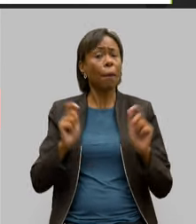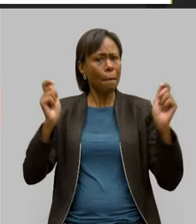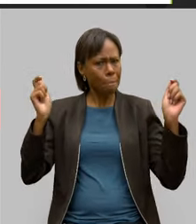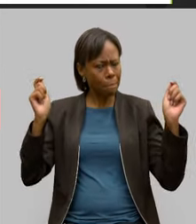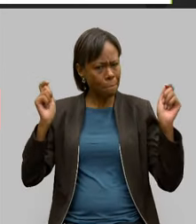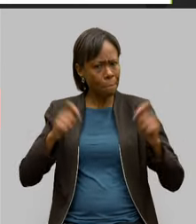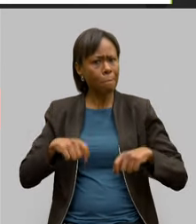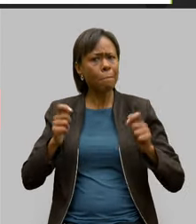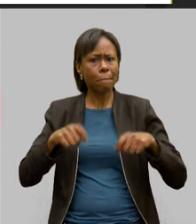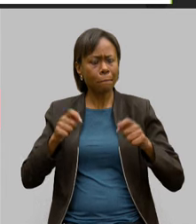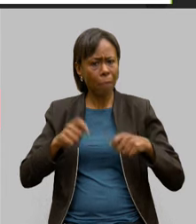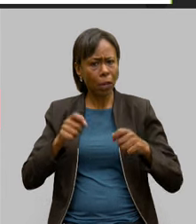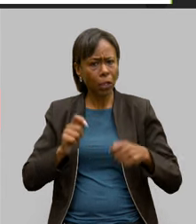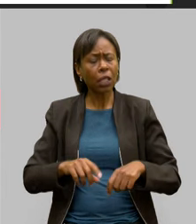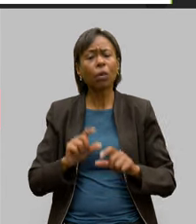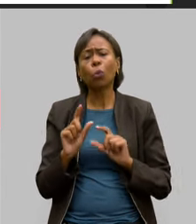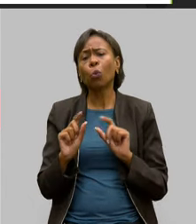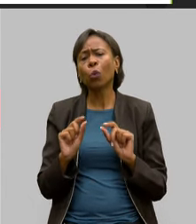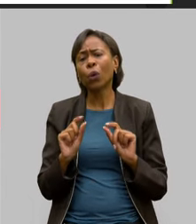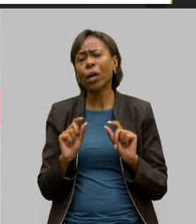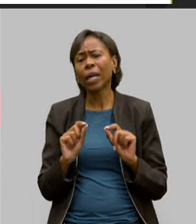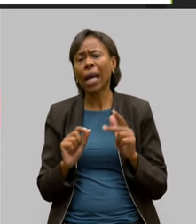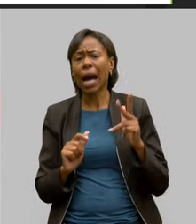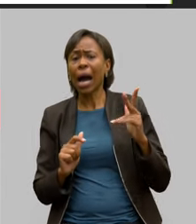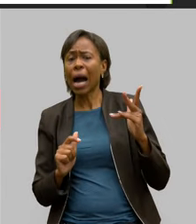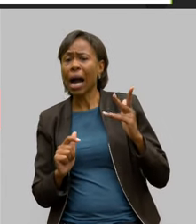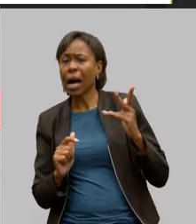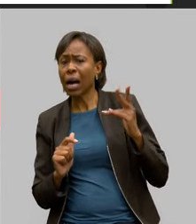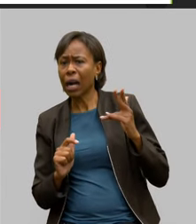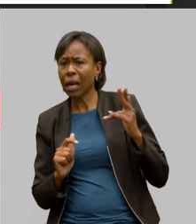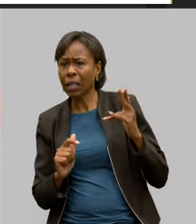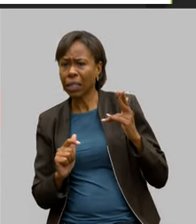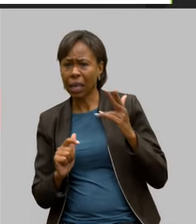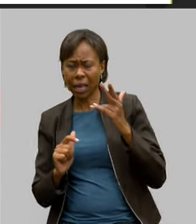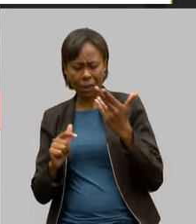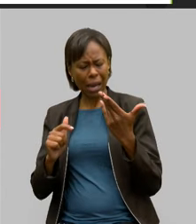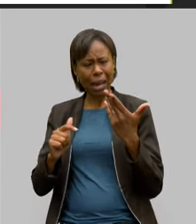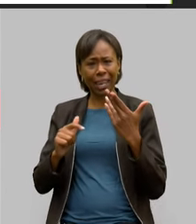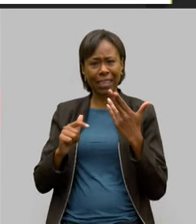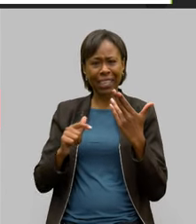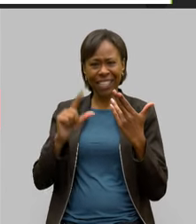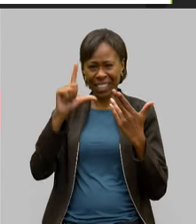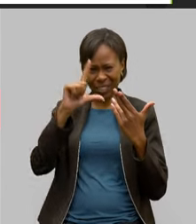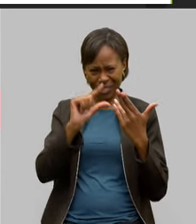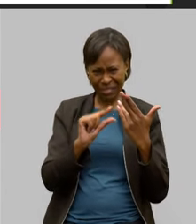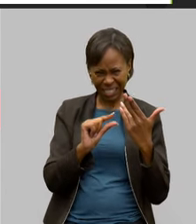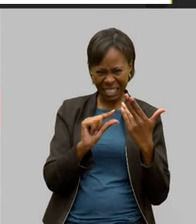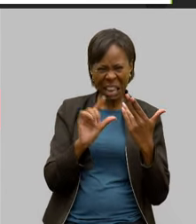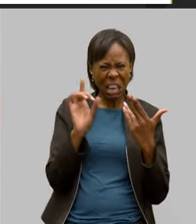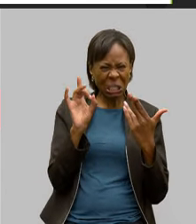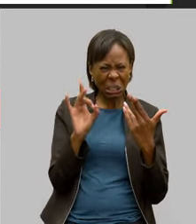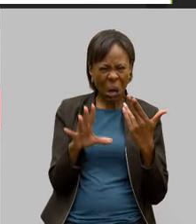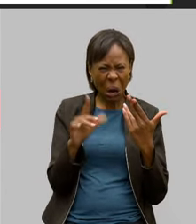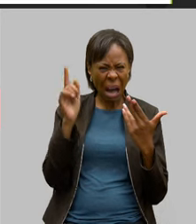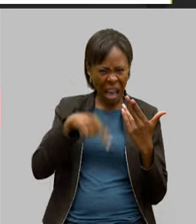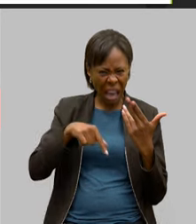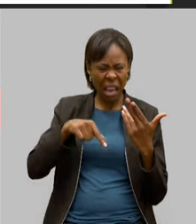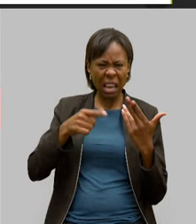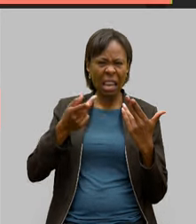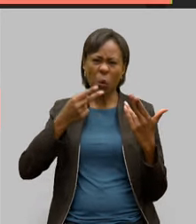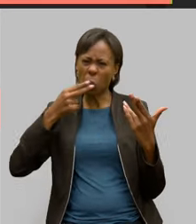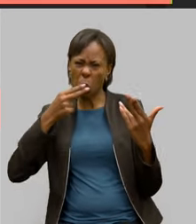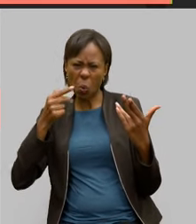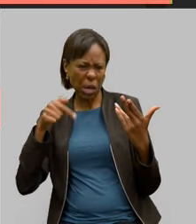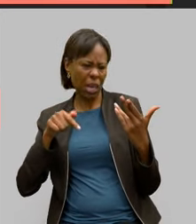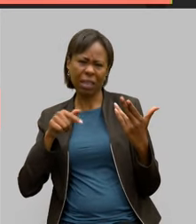possível reduzirmos cannabis a um cigarro a gente tem que fazer um esforço muito